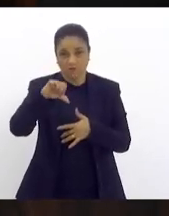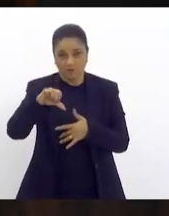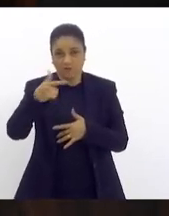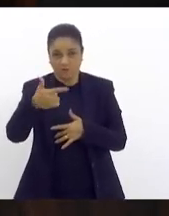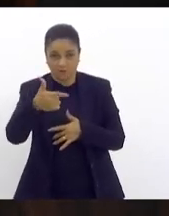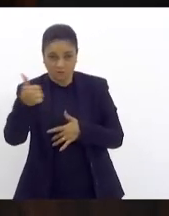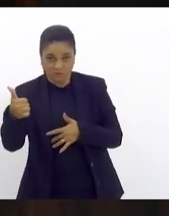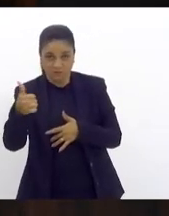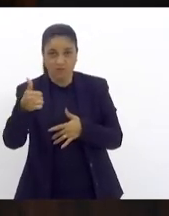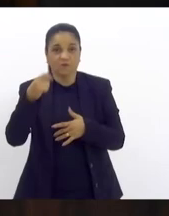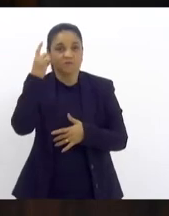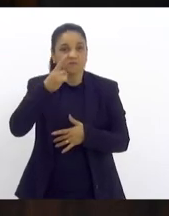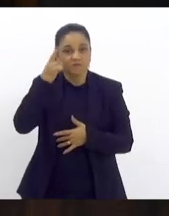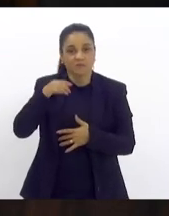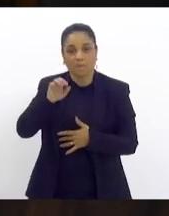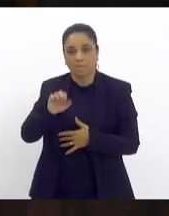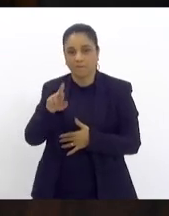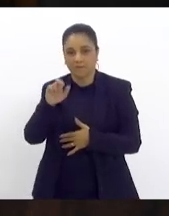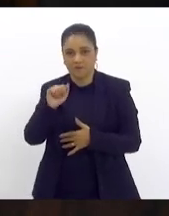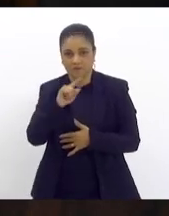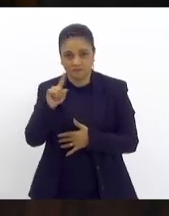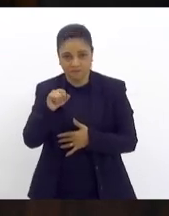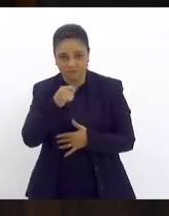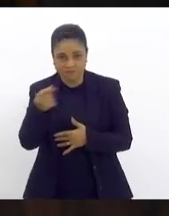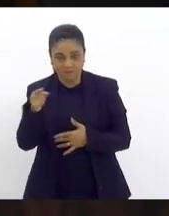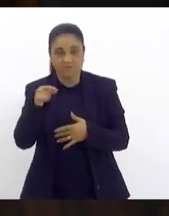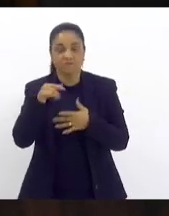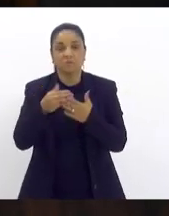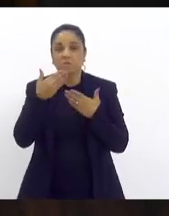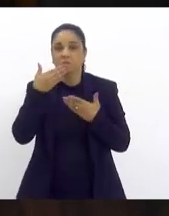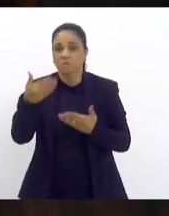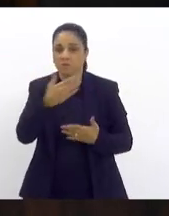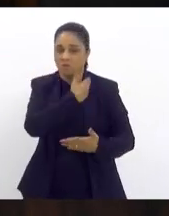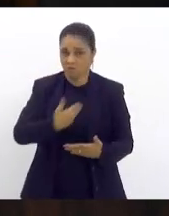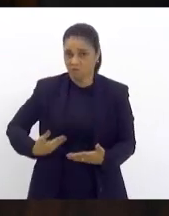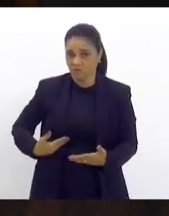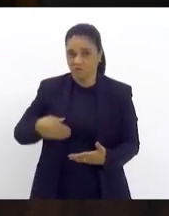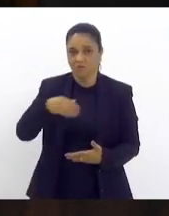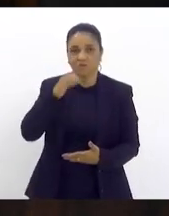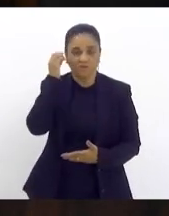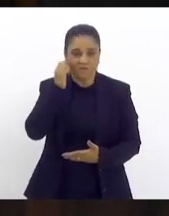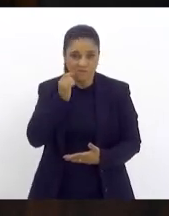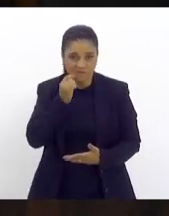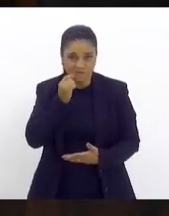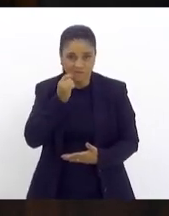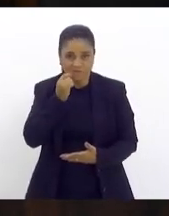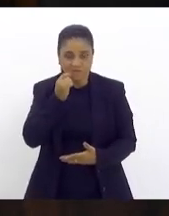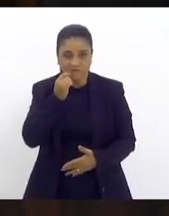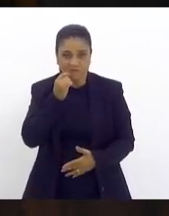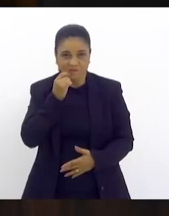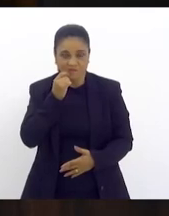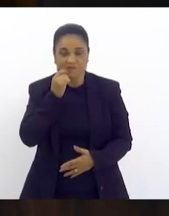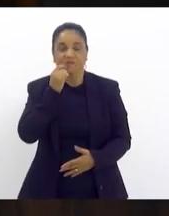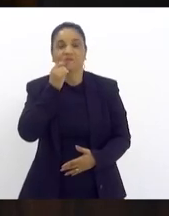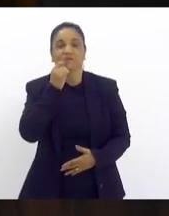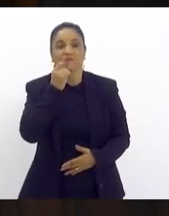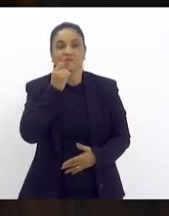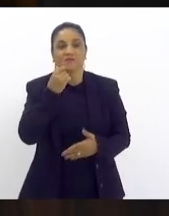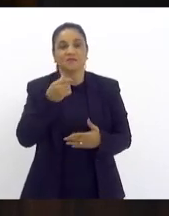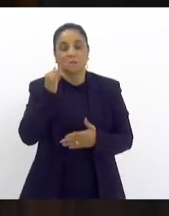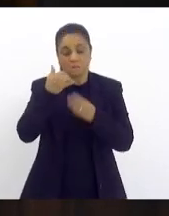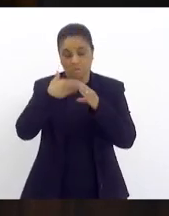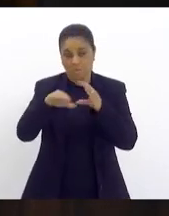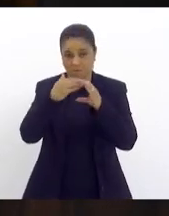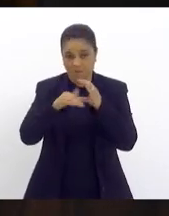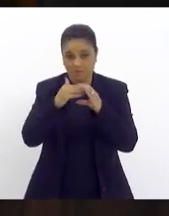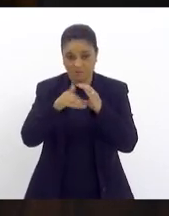de autoria do deputado brasão que solicitam Excelentíssimo Senhor governador do Estado do Rio de Janeiro Dr Cláudio Castro envio